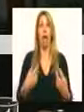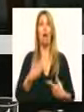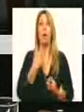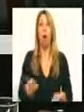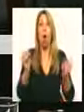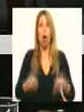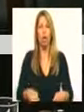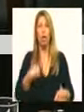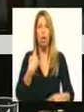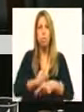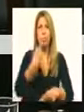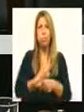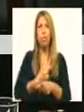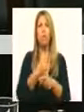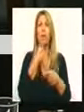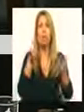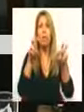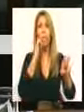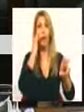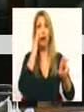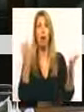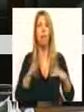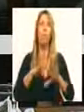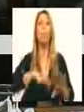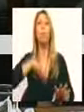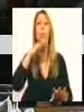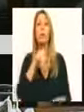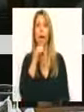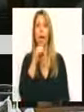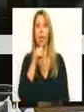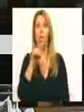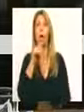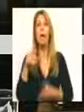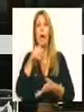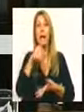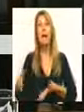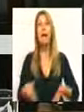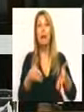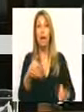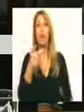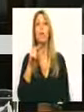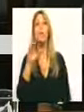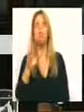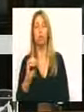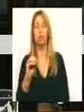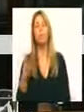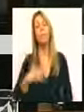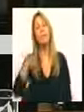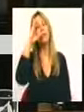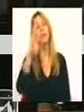um grave episódio de poluição no Rio Tejo. Mas, sobretudo, gostaríamos de saber, relativamente ao Sr.